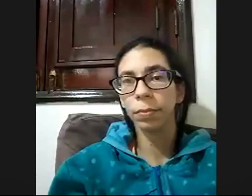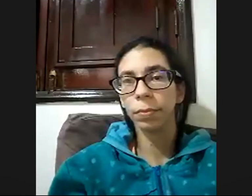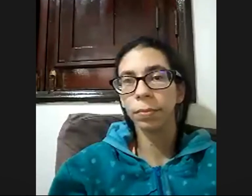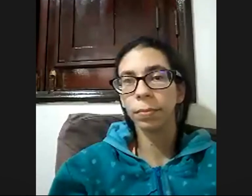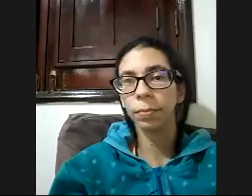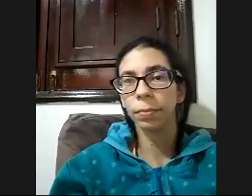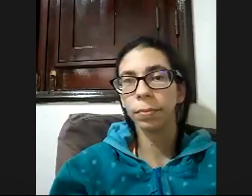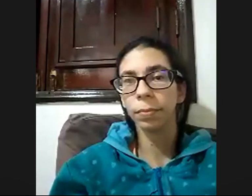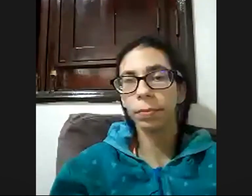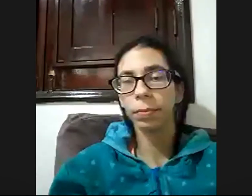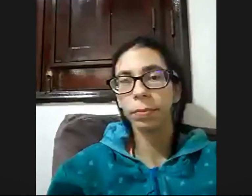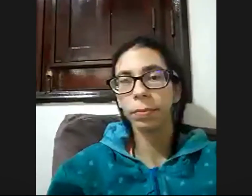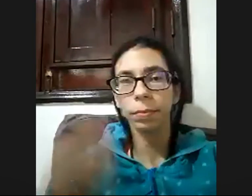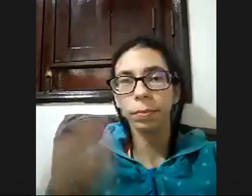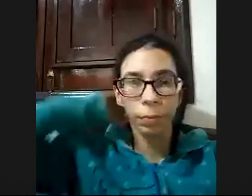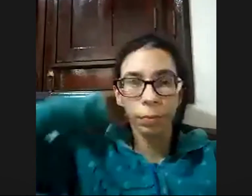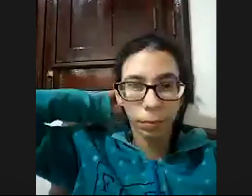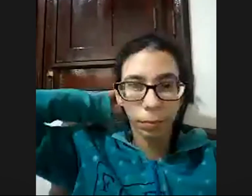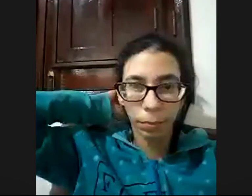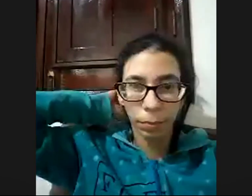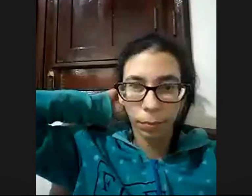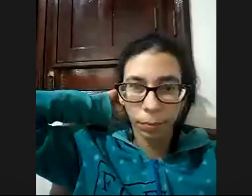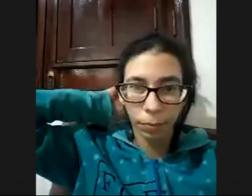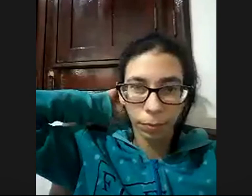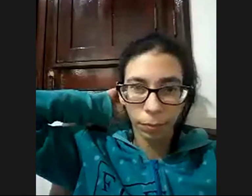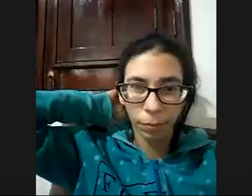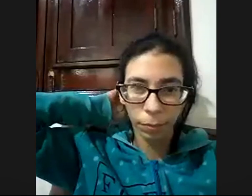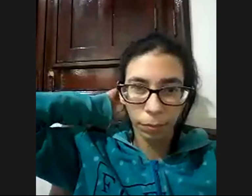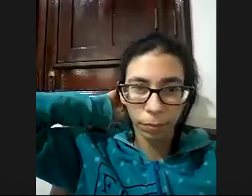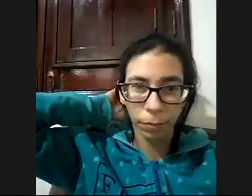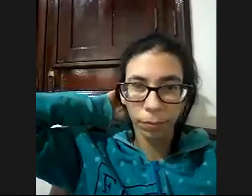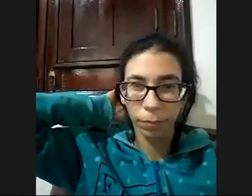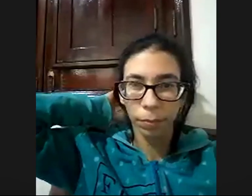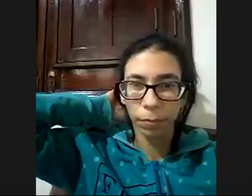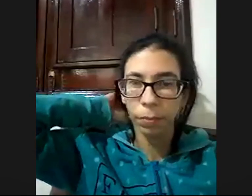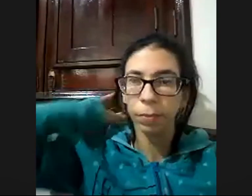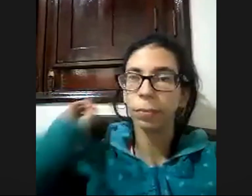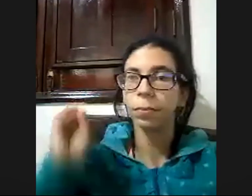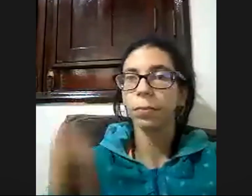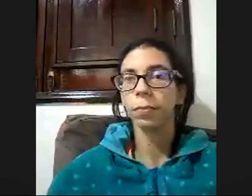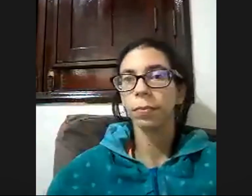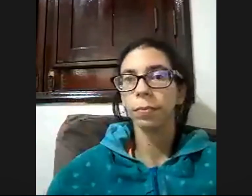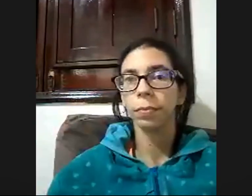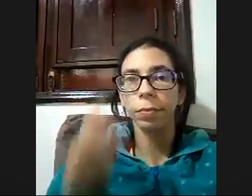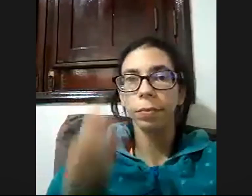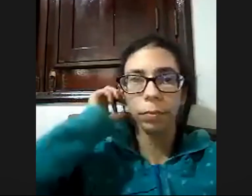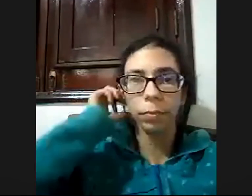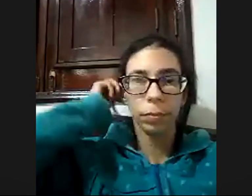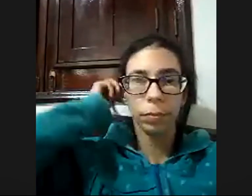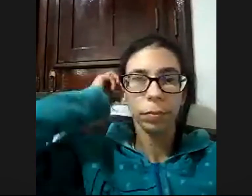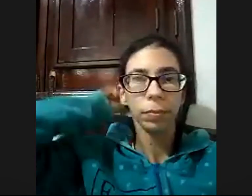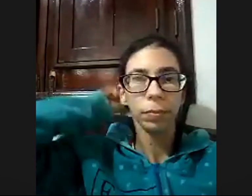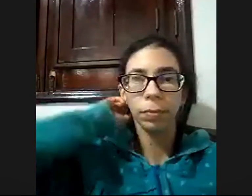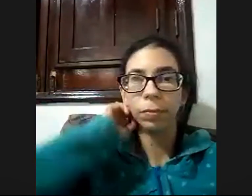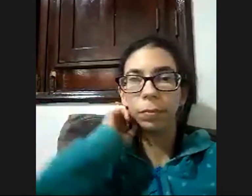os afixos são pedacinhos que são colocados nas palavras, né? Antes seria o prefixo